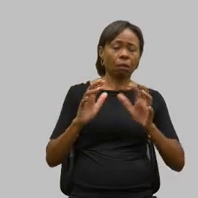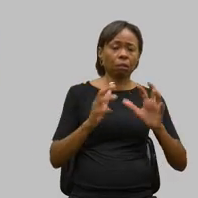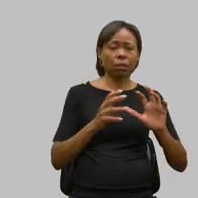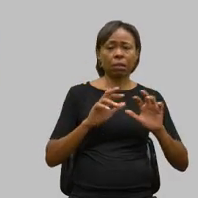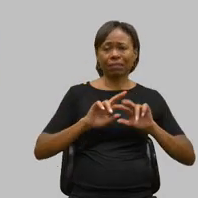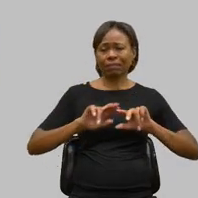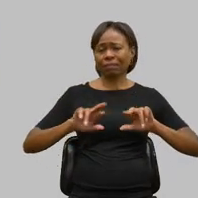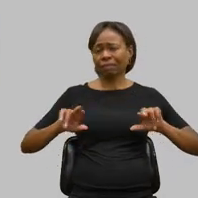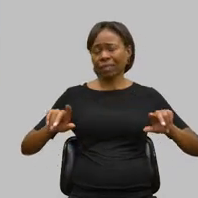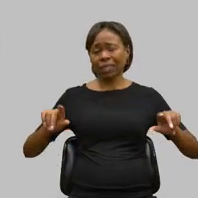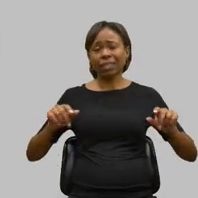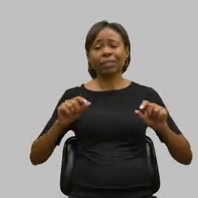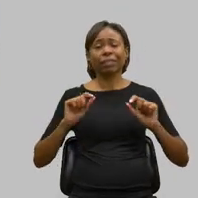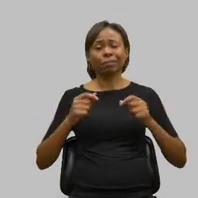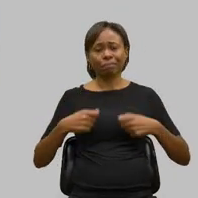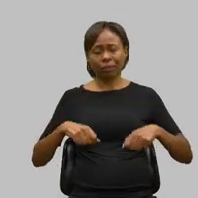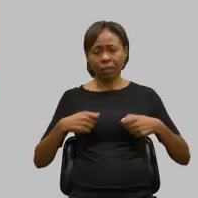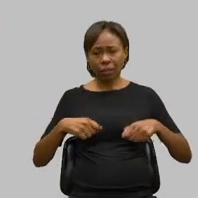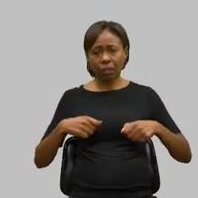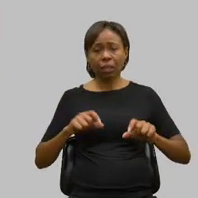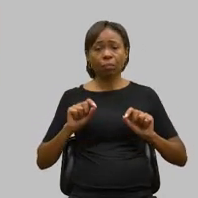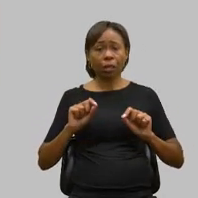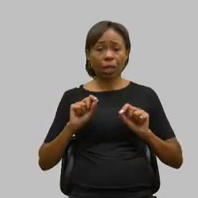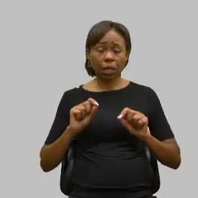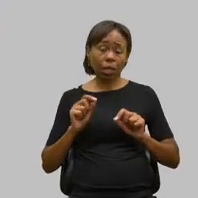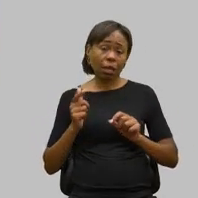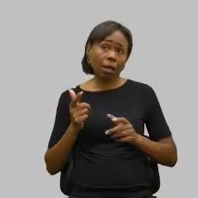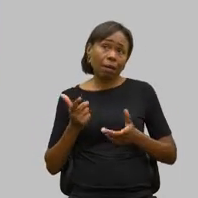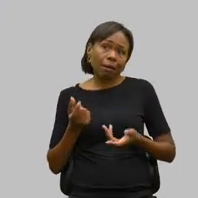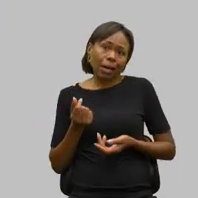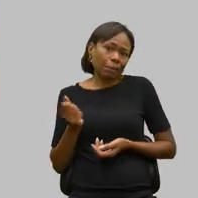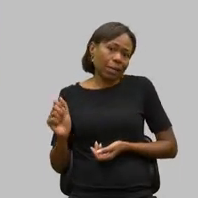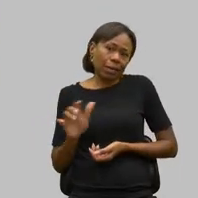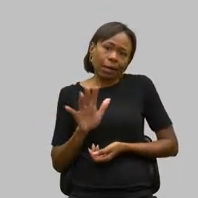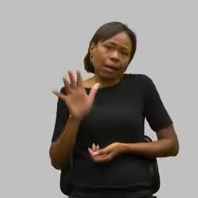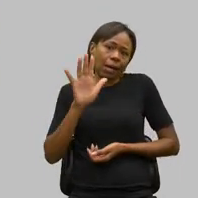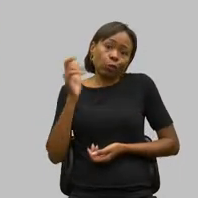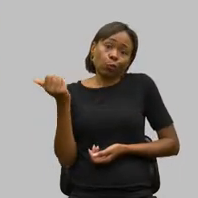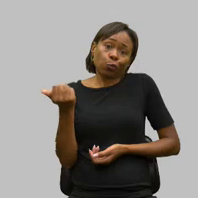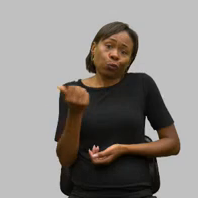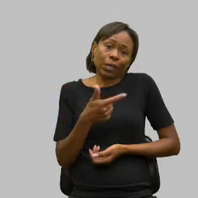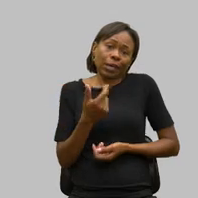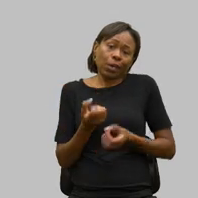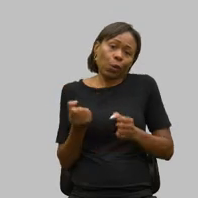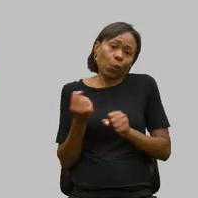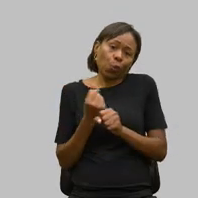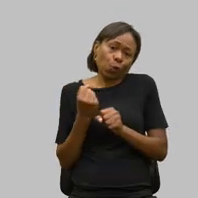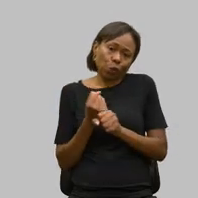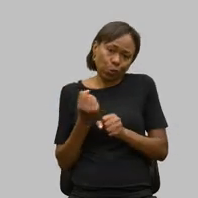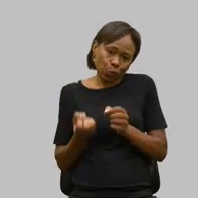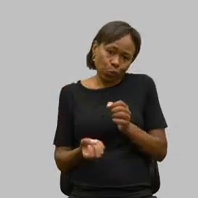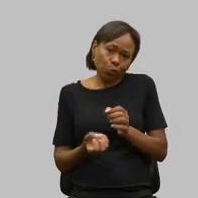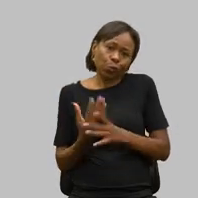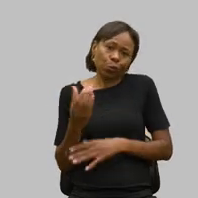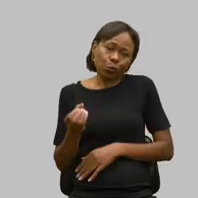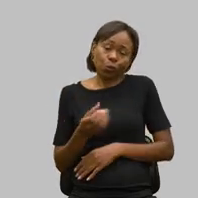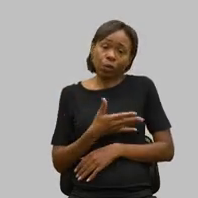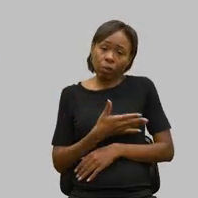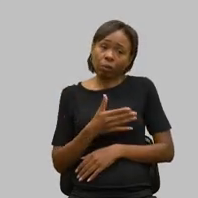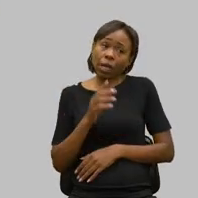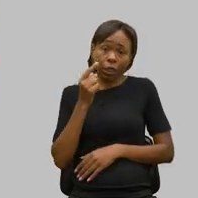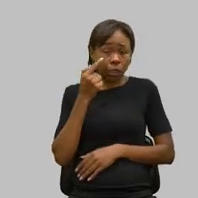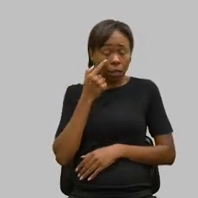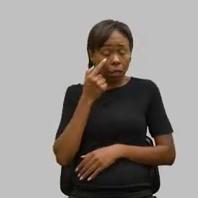de inclementos, que talvez ficariam mais caros do que a própria construção. Então, nós estamos estudando já a possibilidade de uma construção.